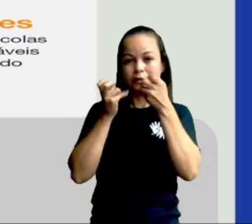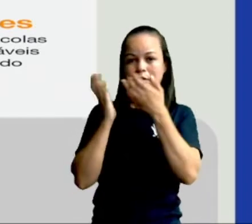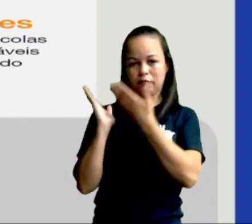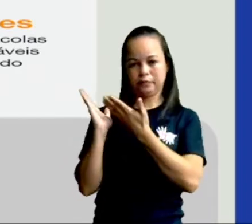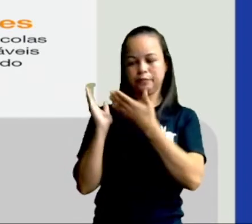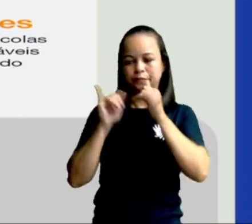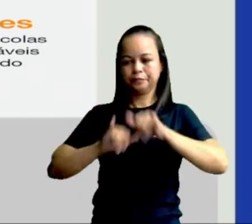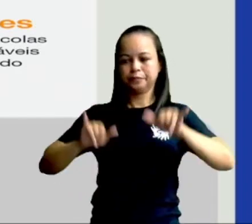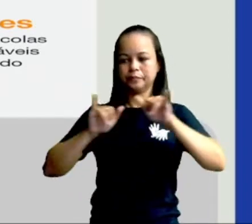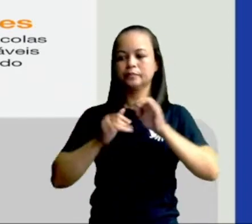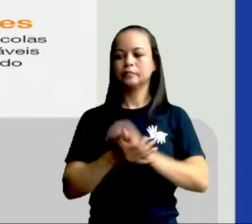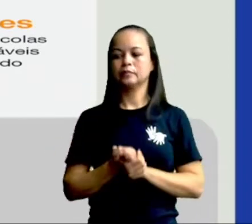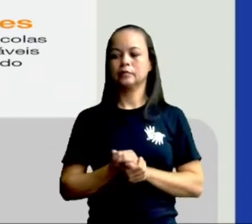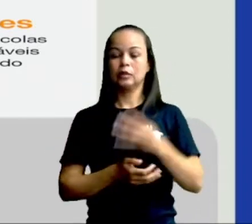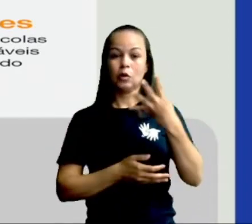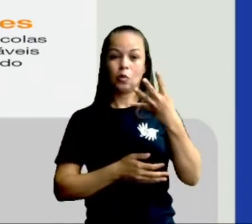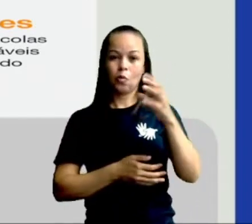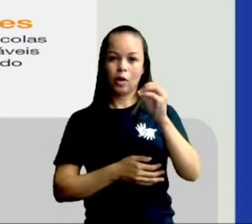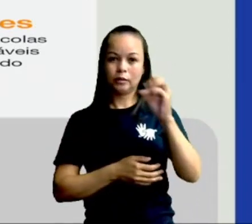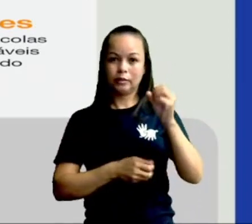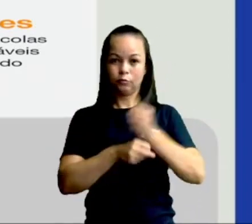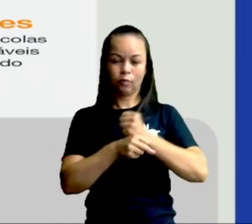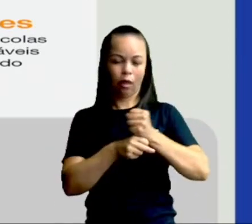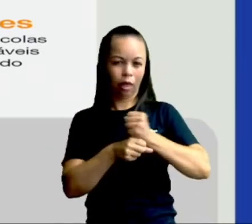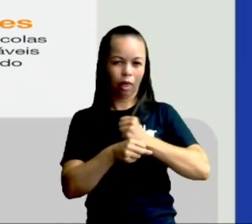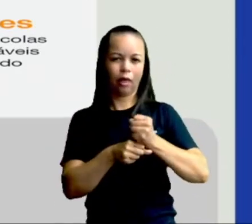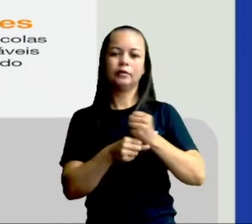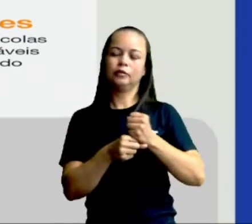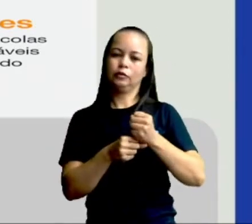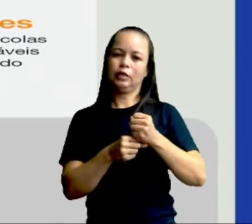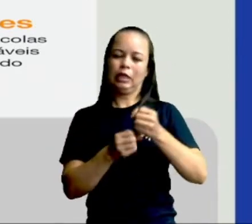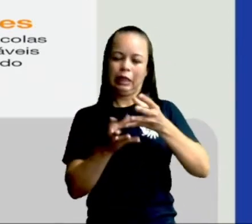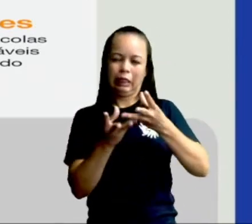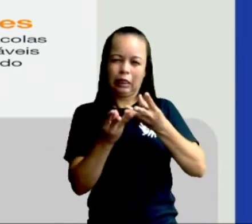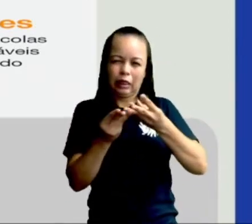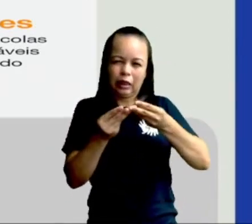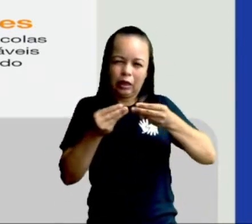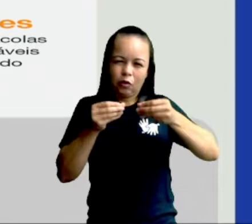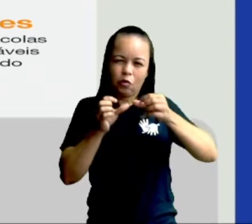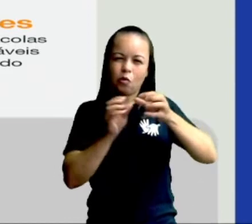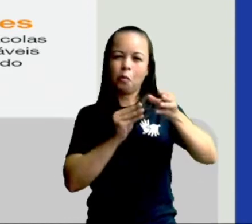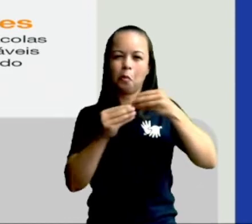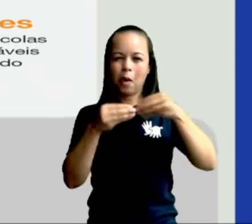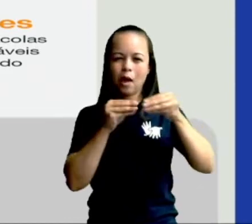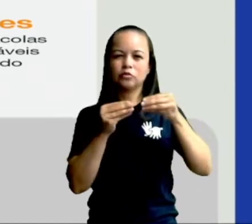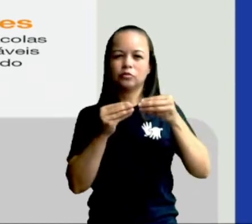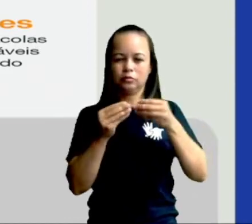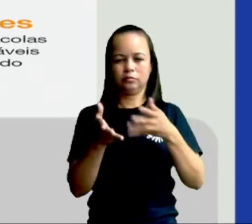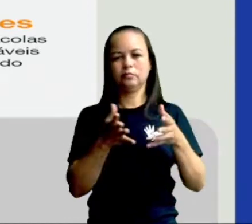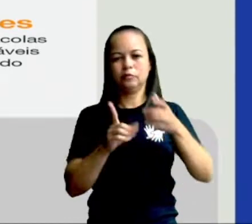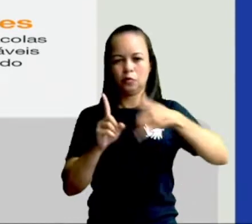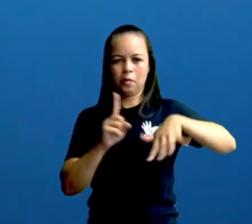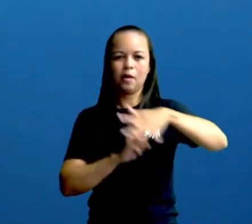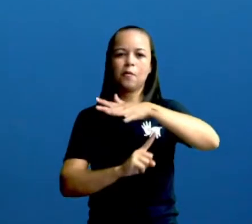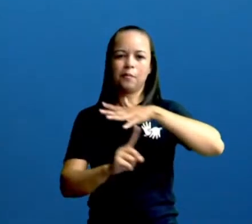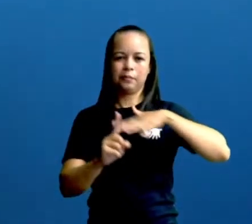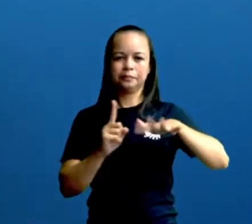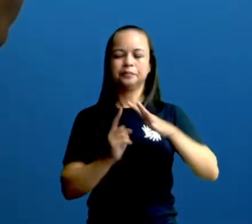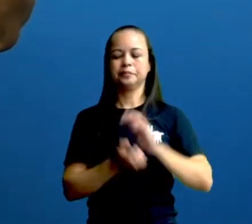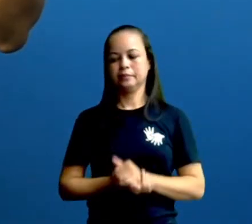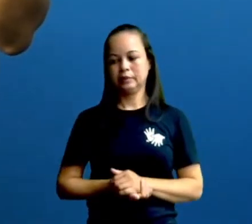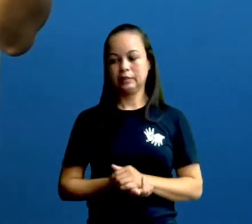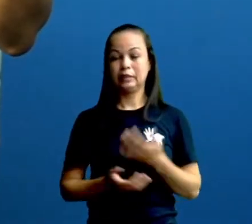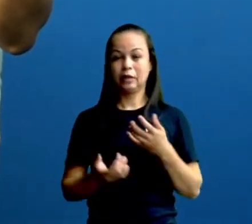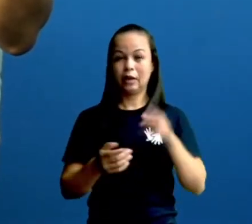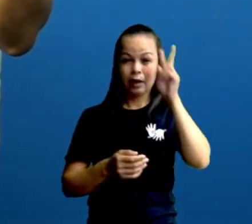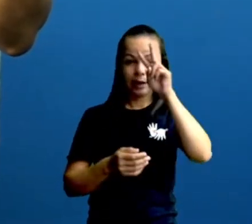ó. 400 anos. Esse é o tempo médio, gente, de decomposição do plástico no meio ambiente. Vocês lembram o que foi que eu disse lá no comecinho? O plástico